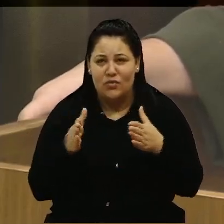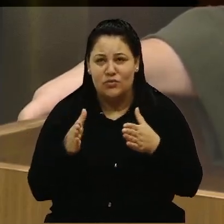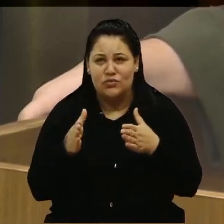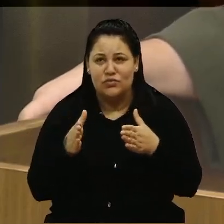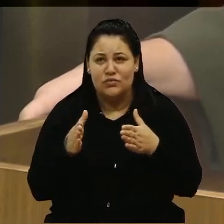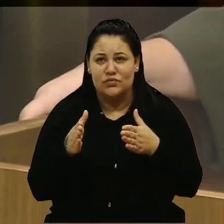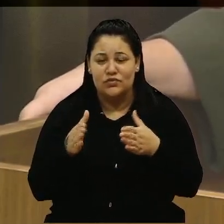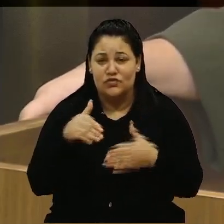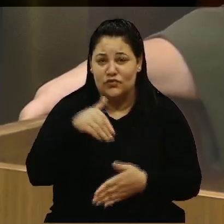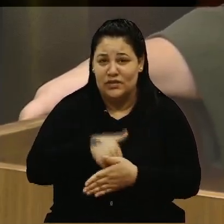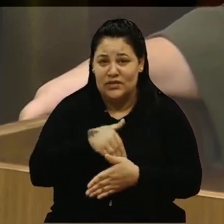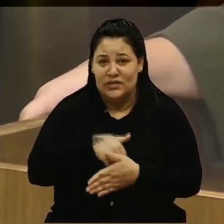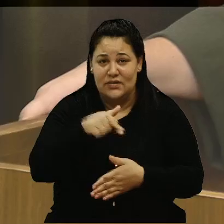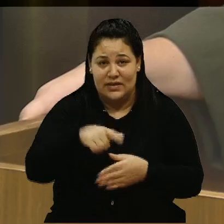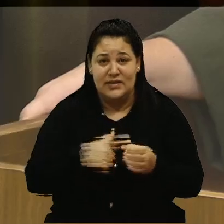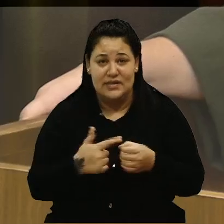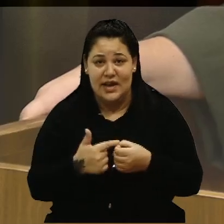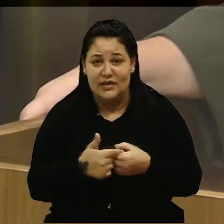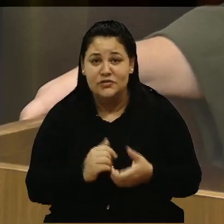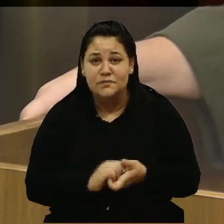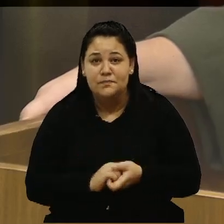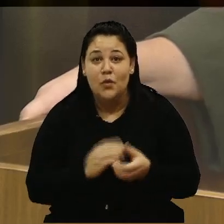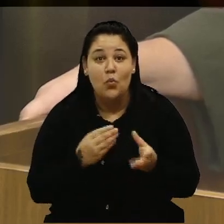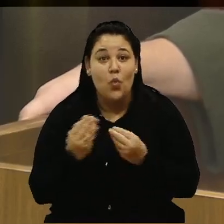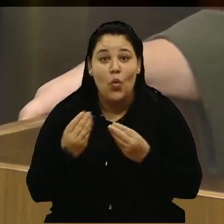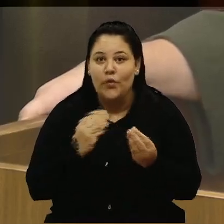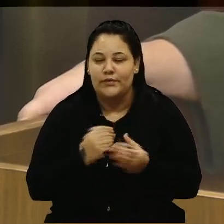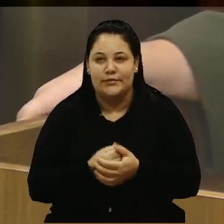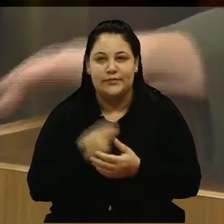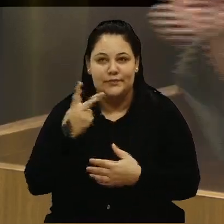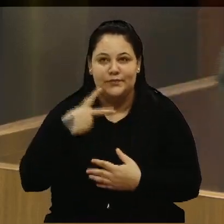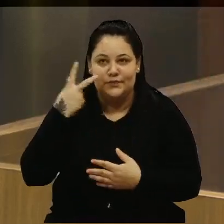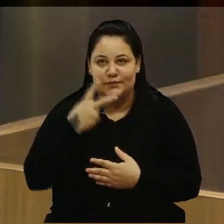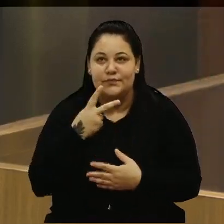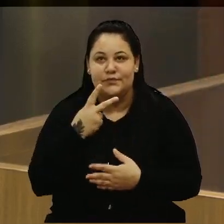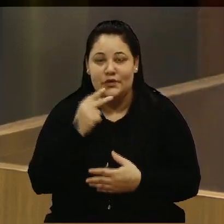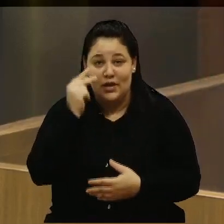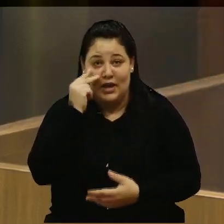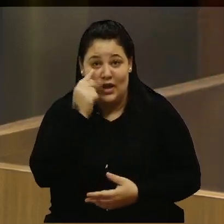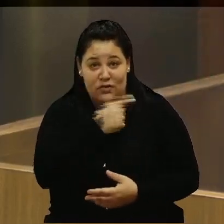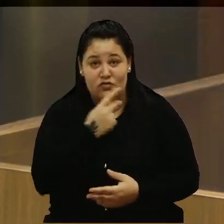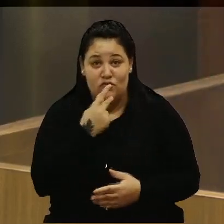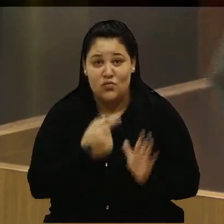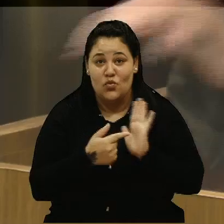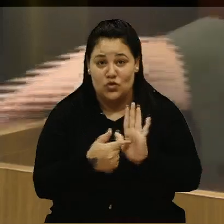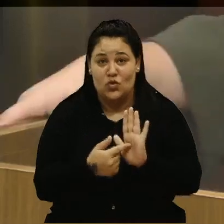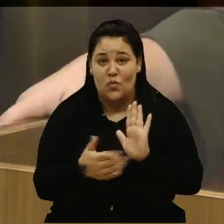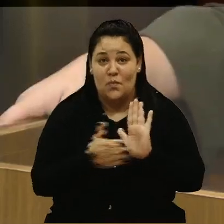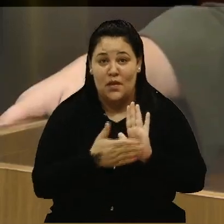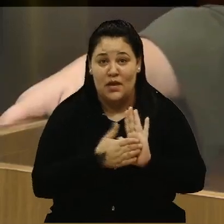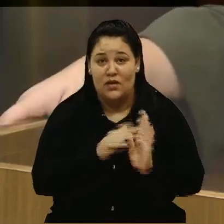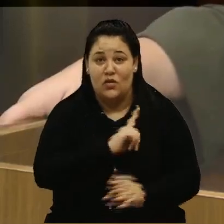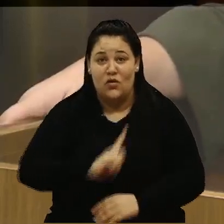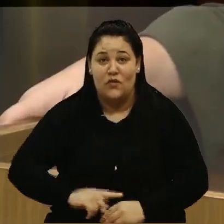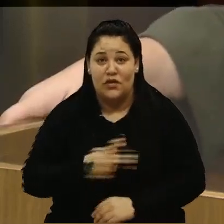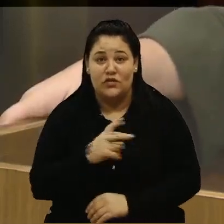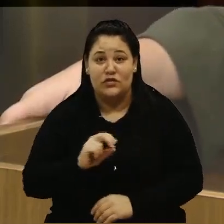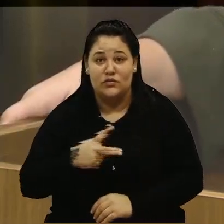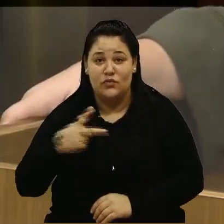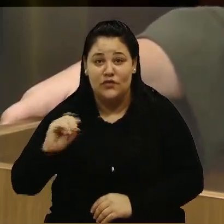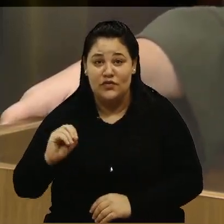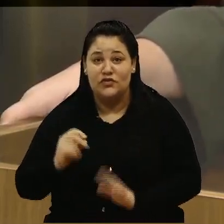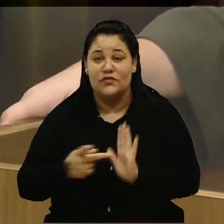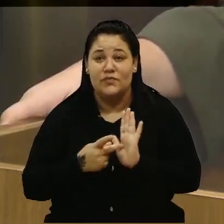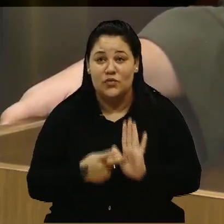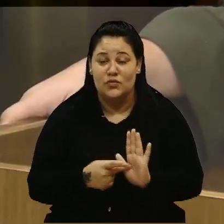cidade? Muitas. O vereador Cláudio trouxe a questão do plano de governo de 2020. Trouxemos esses dias a questão